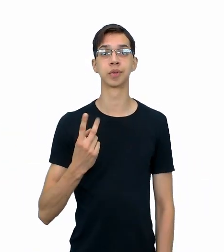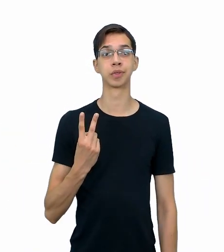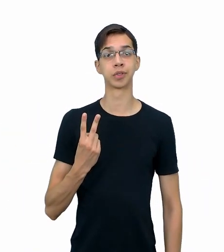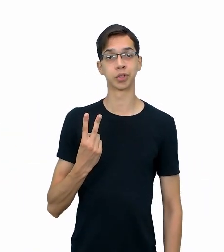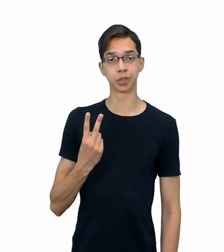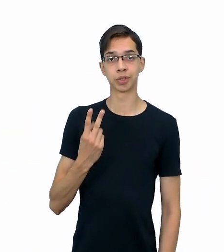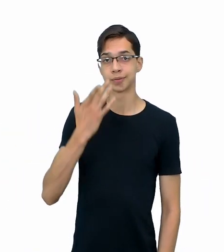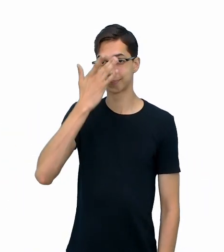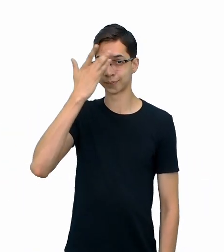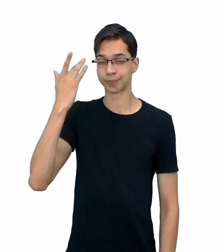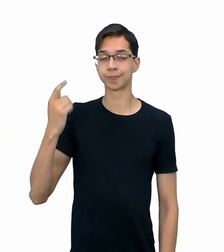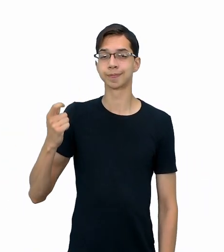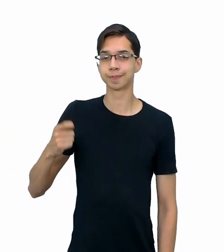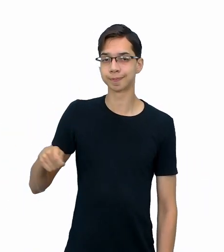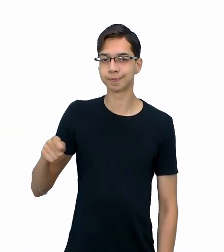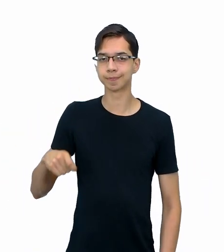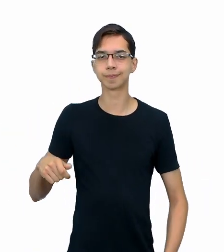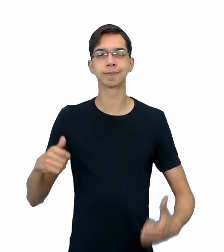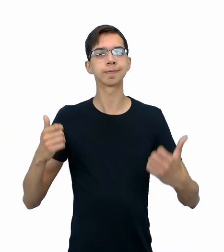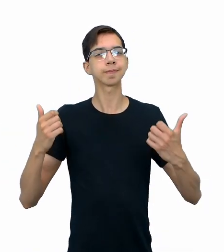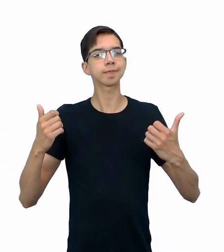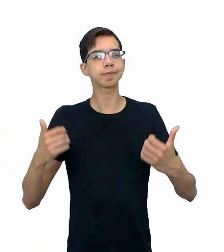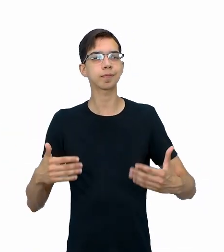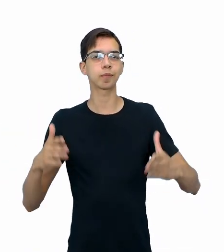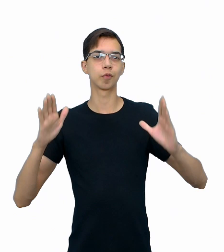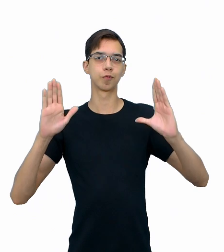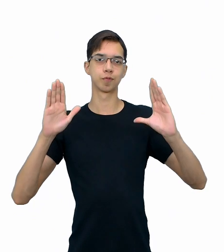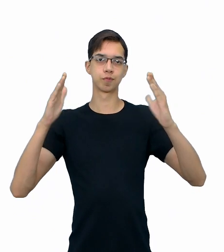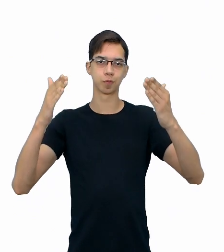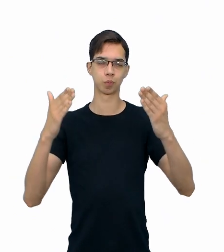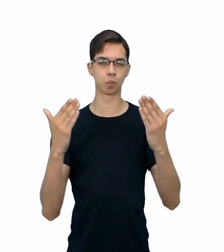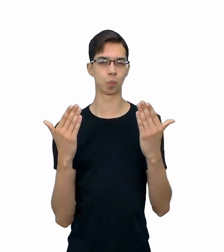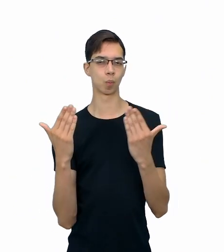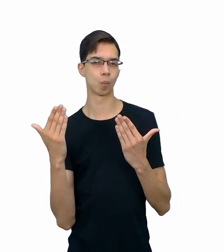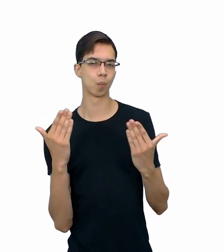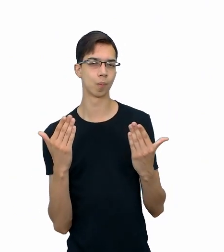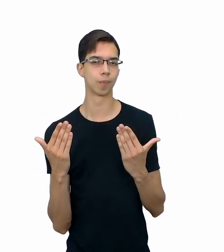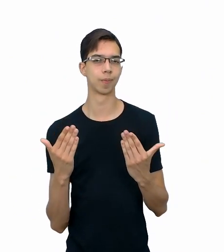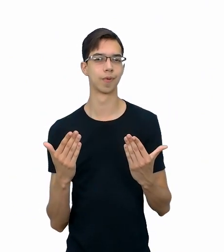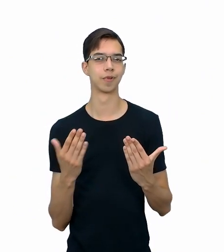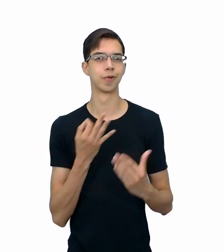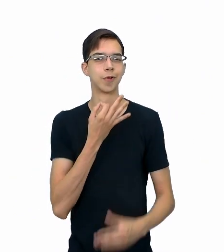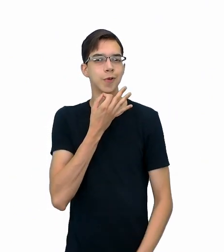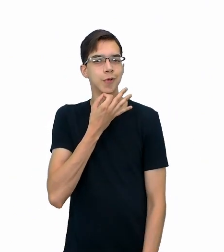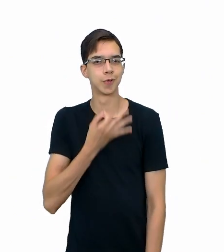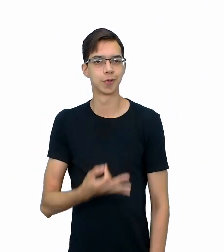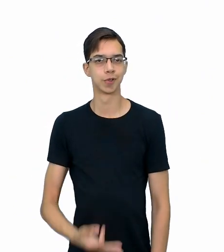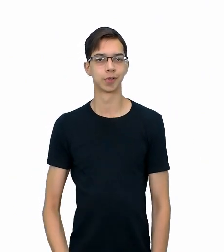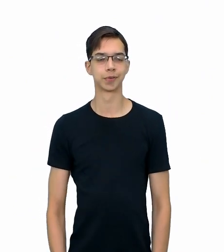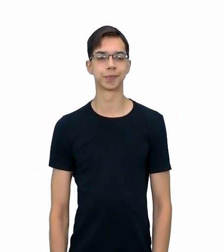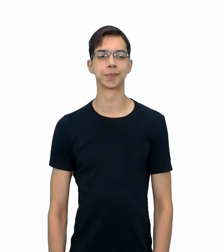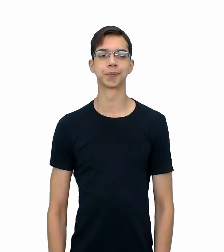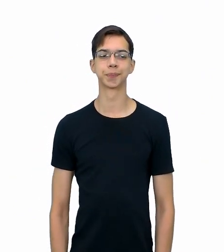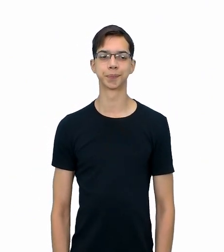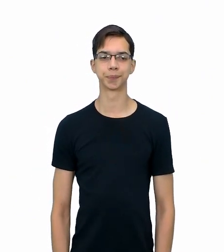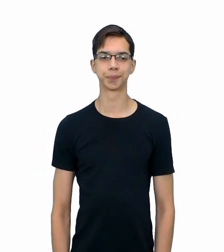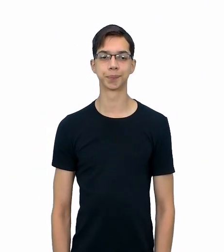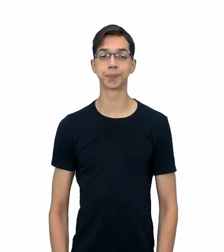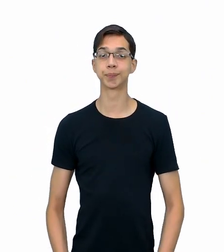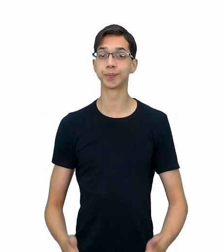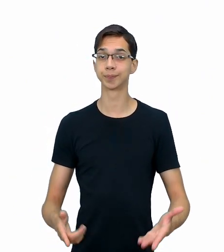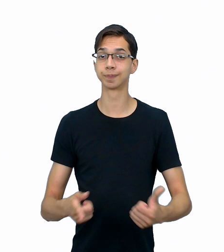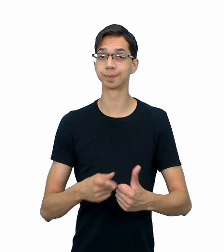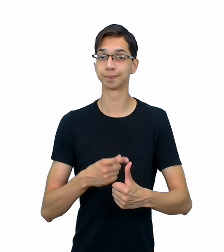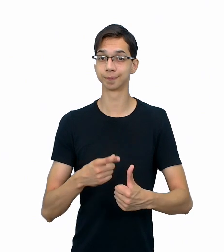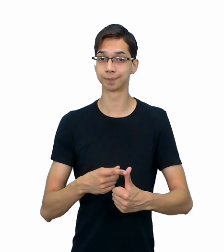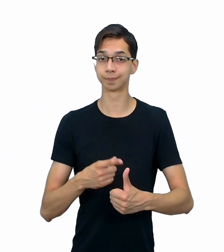para situar o nosso ponto de vista, né? Então, primeiro, para Freudenthal, né, o